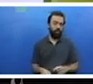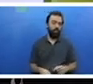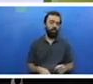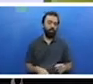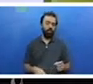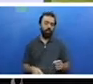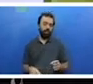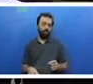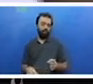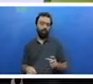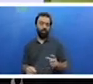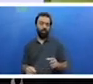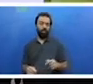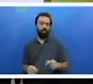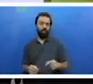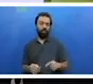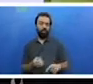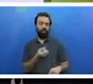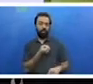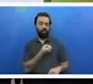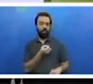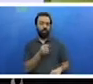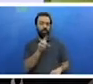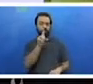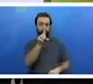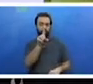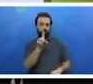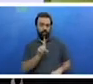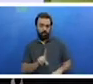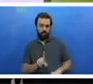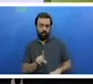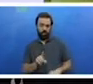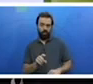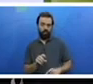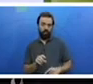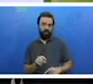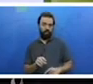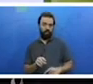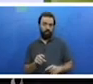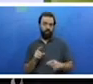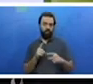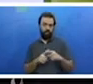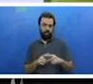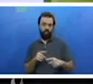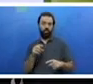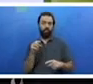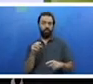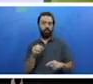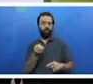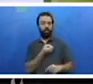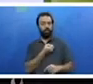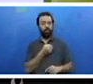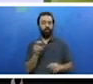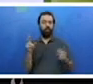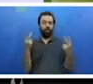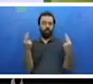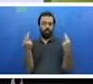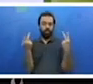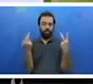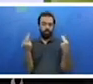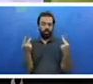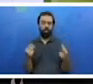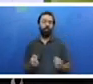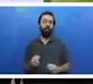grandeza quanto o número da outra grandeza são multiplicados pelo mesmo valor.